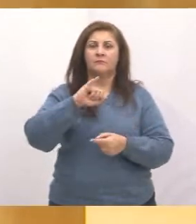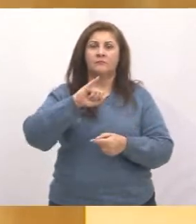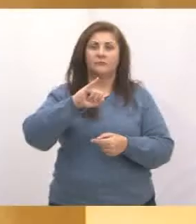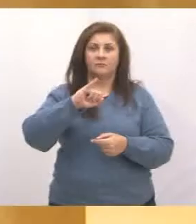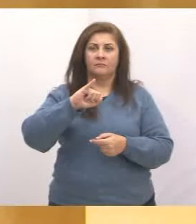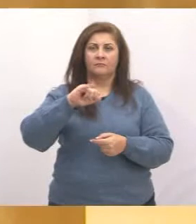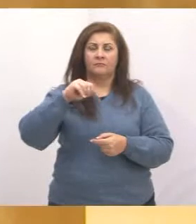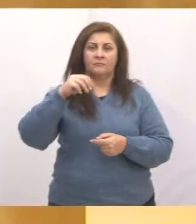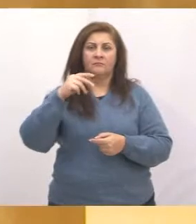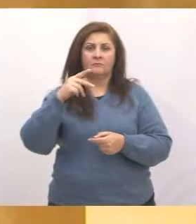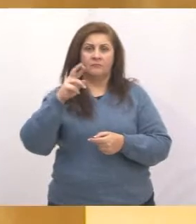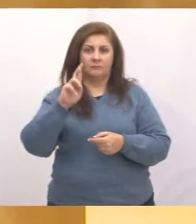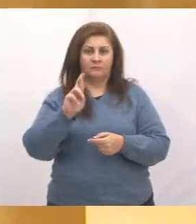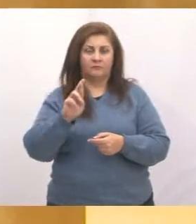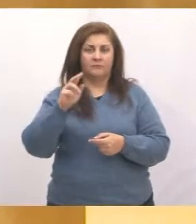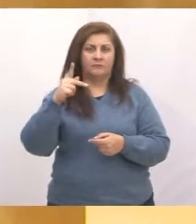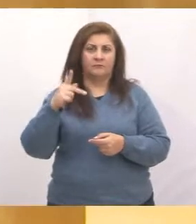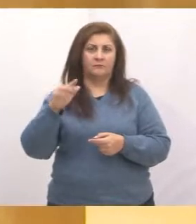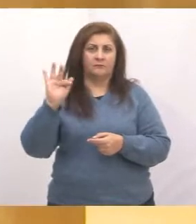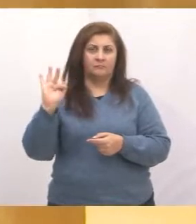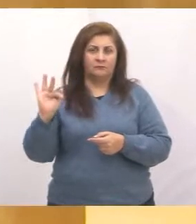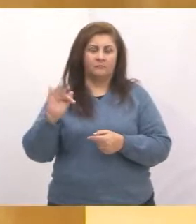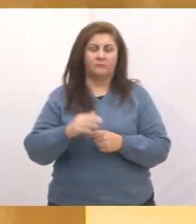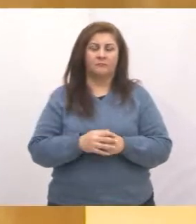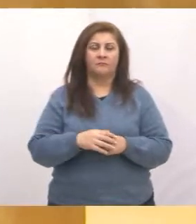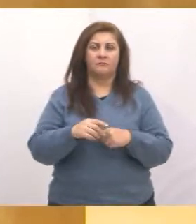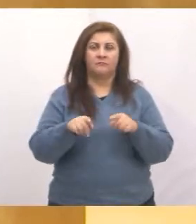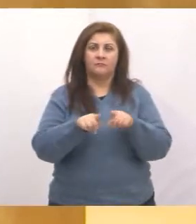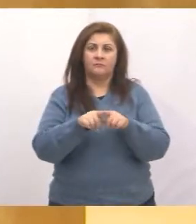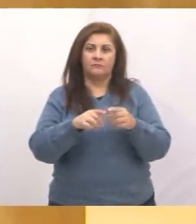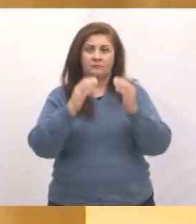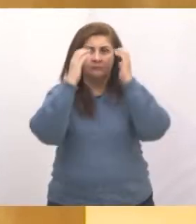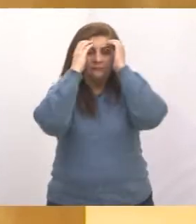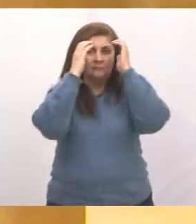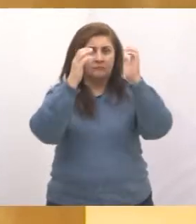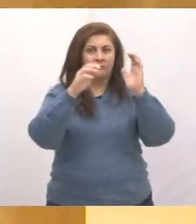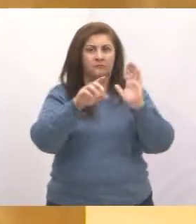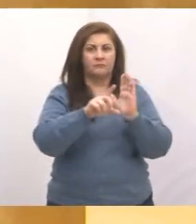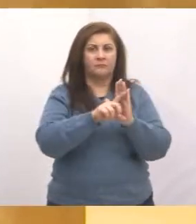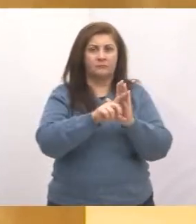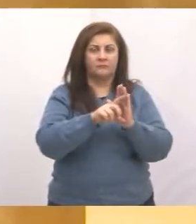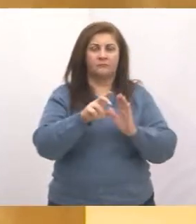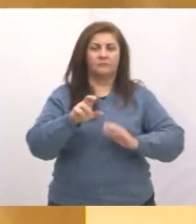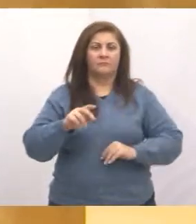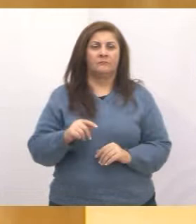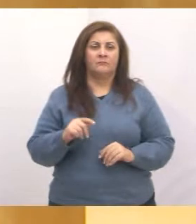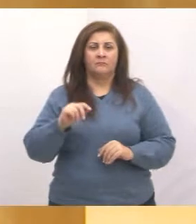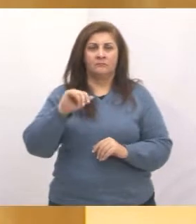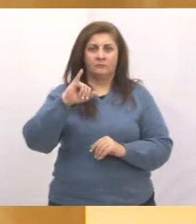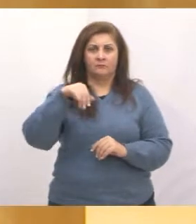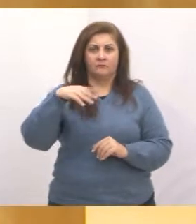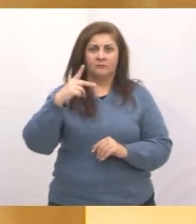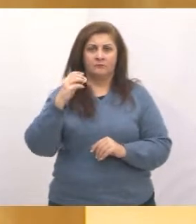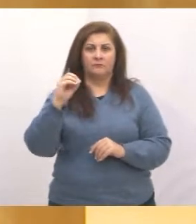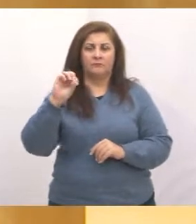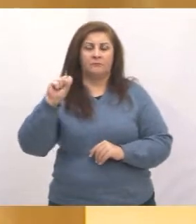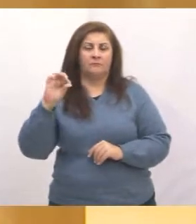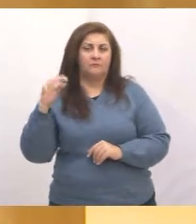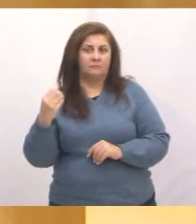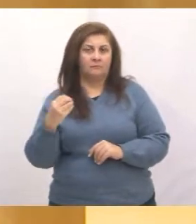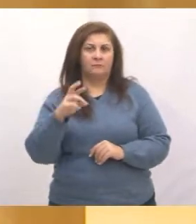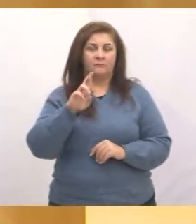de acordo com as faixas estipuladas pela Receita Federal do Brasil. Reitero meu voto de